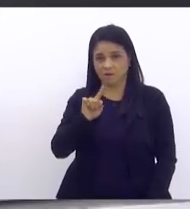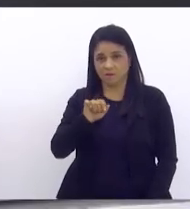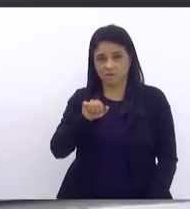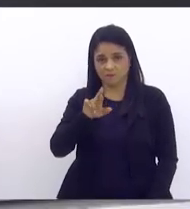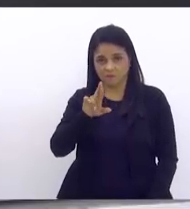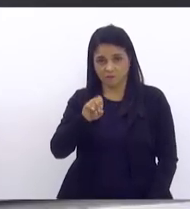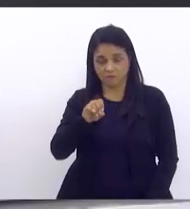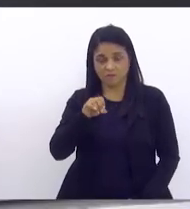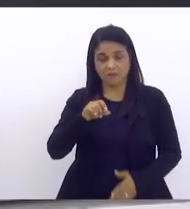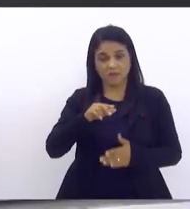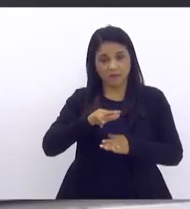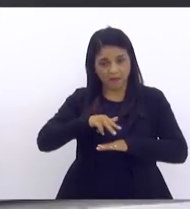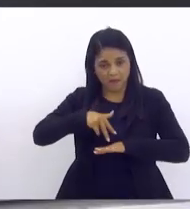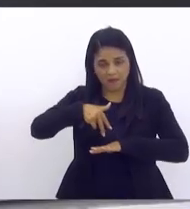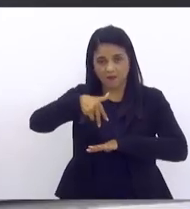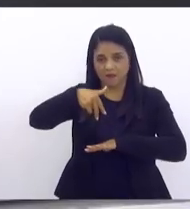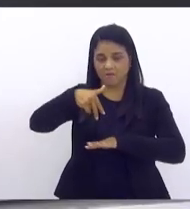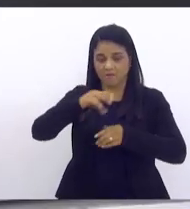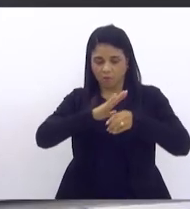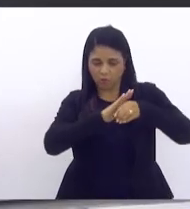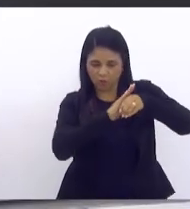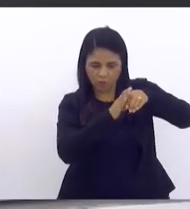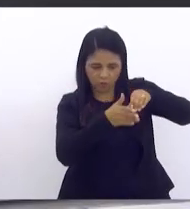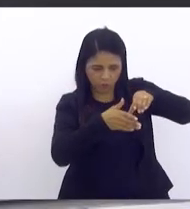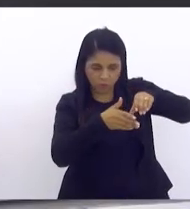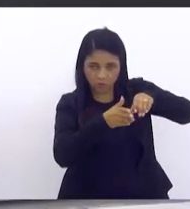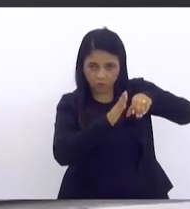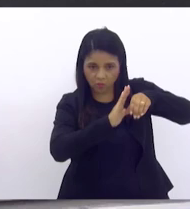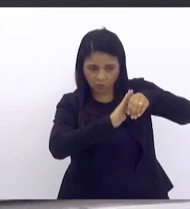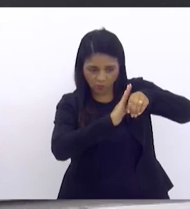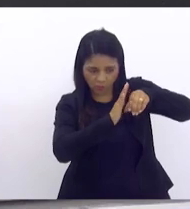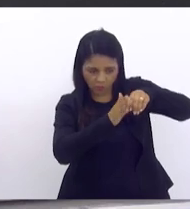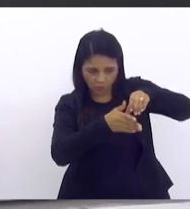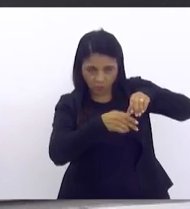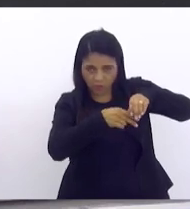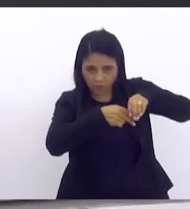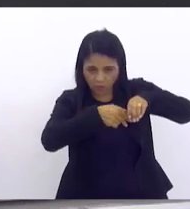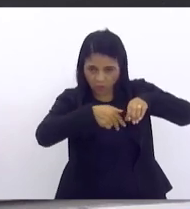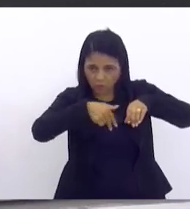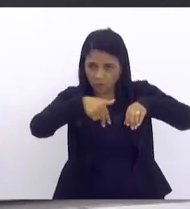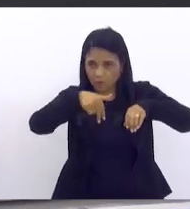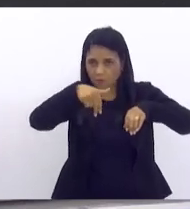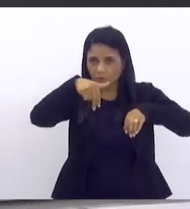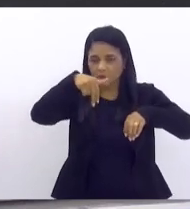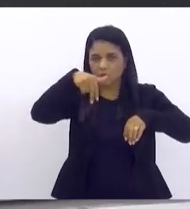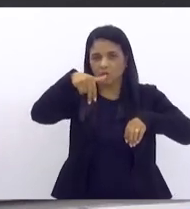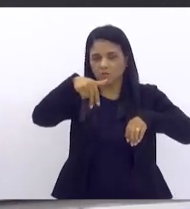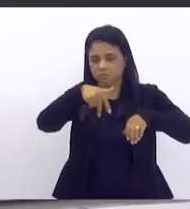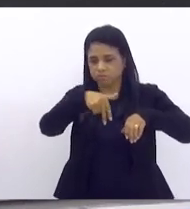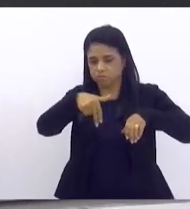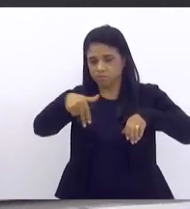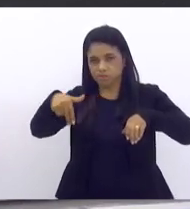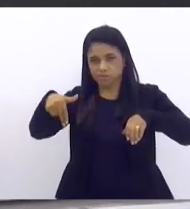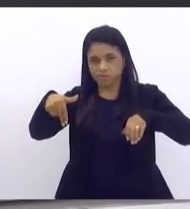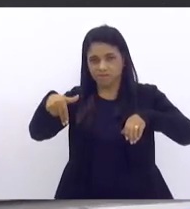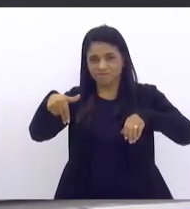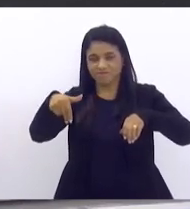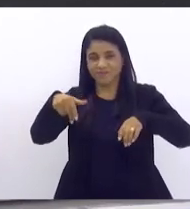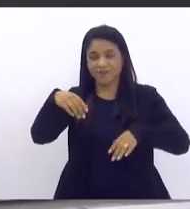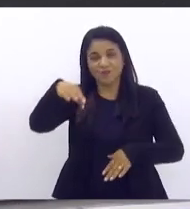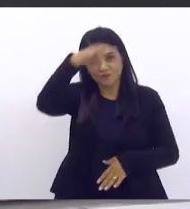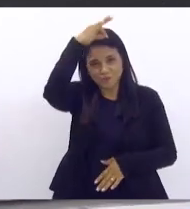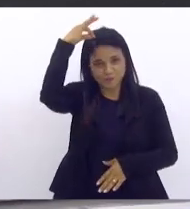levanta e saia para fora. É o Espírito Santo que mantém esta palavra